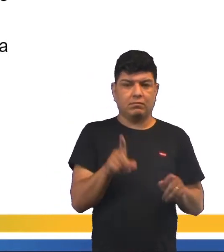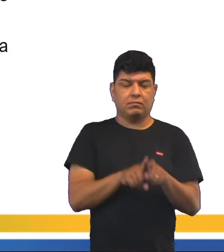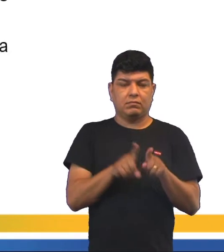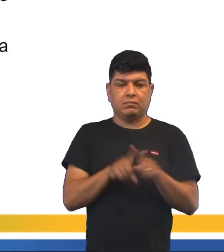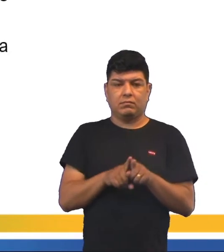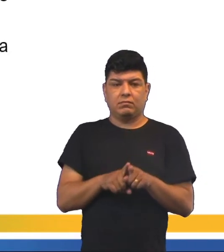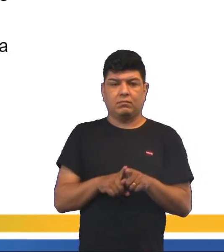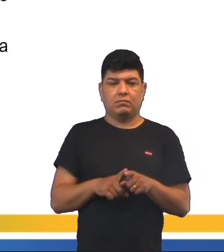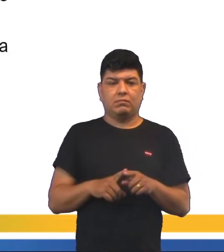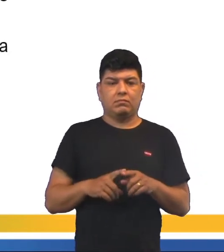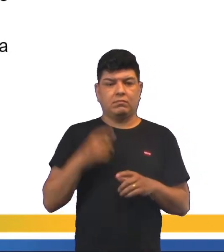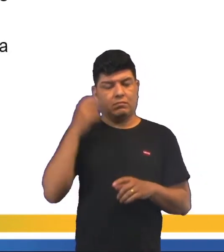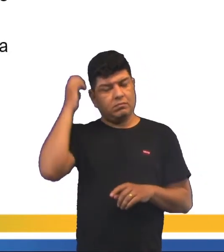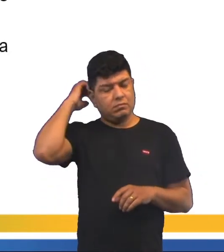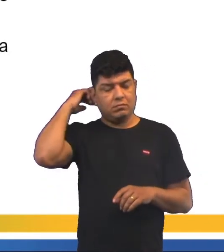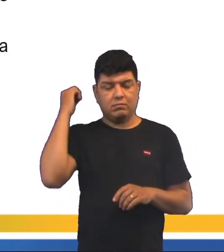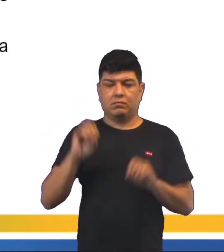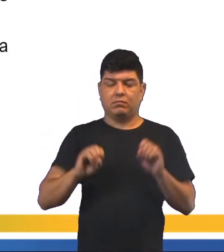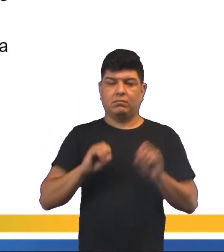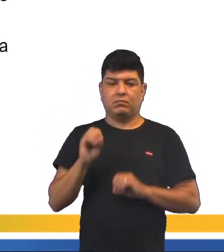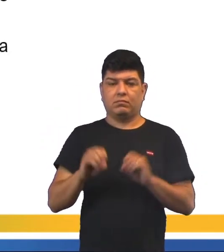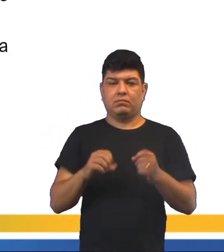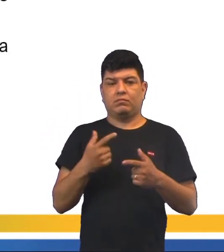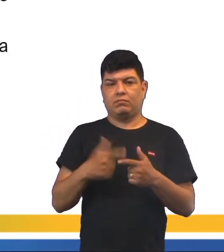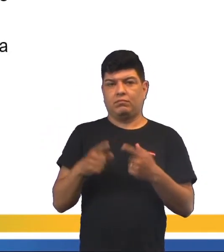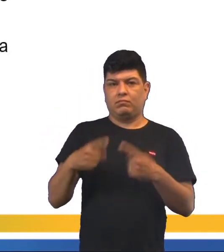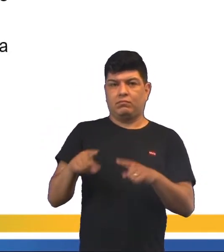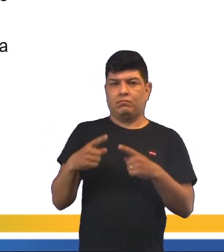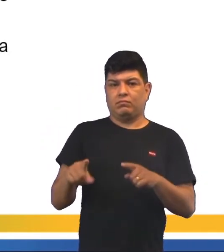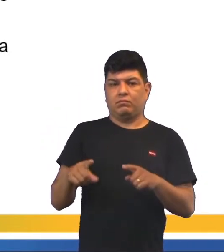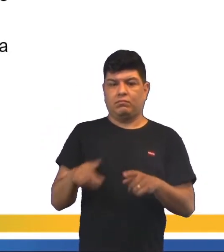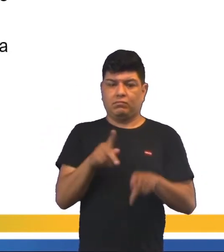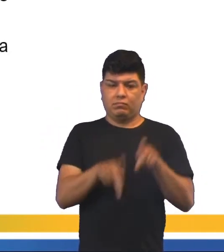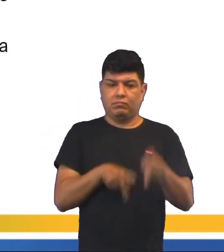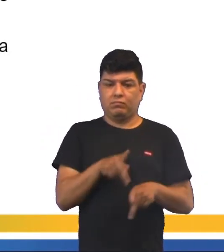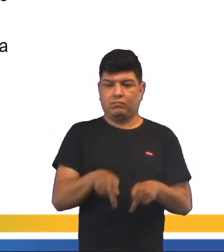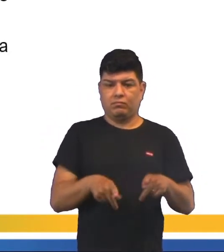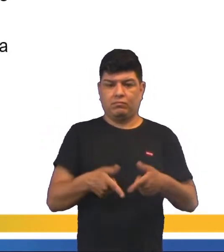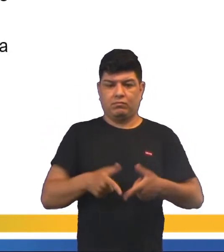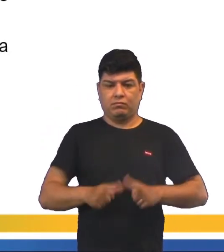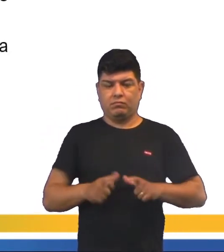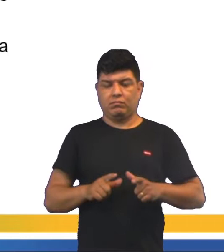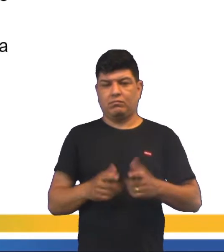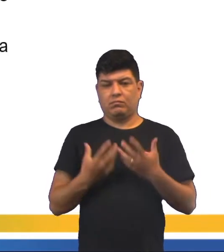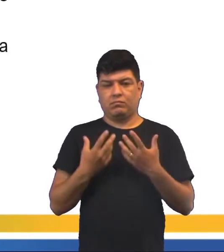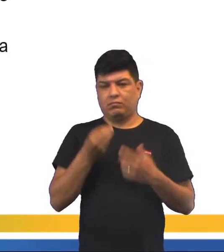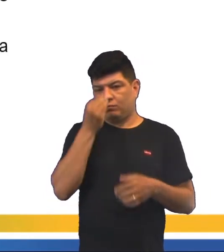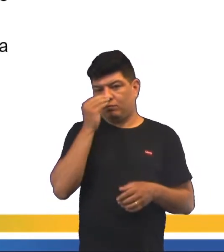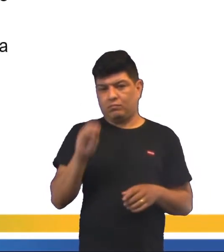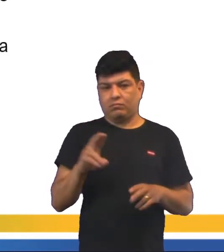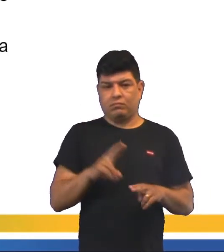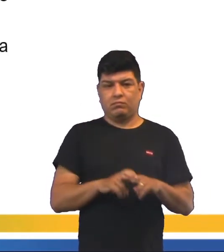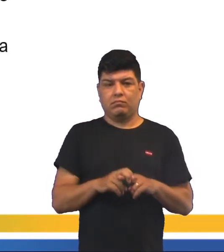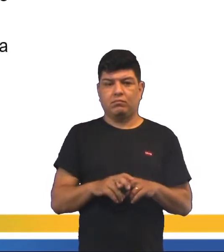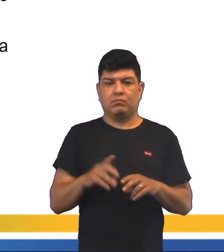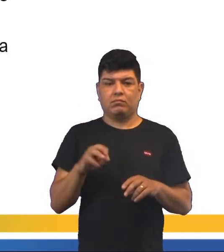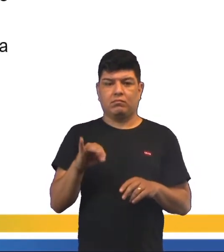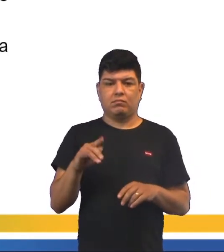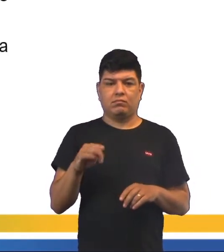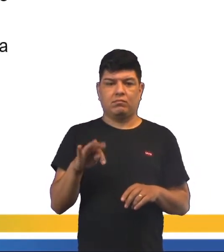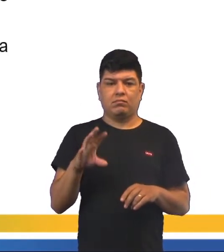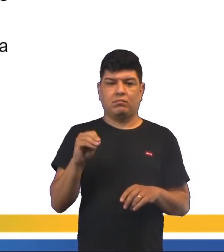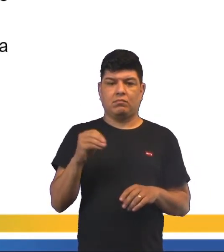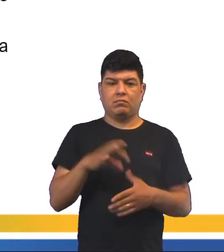que promovem atentados terroristas, né, contra civis israelenses e se recusam a aceitar o Estado de Israel. O radicalismo